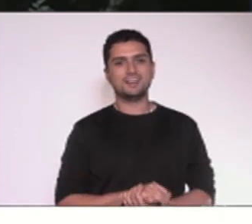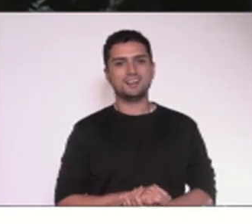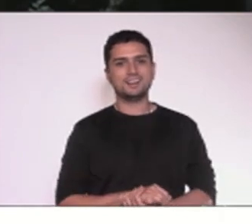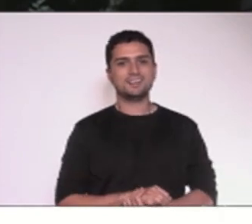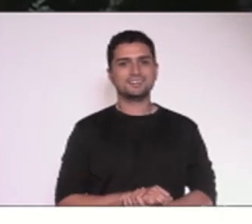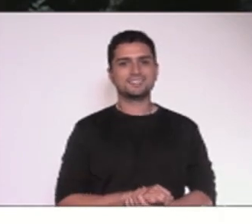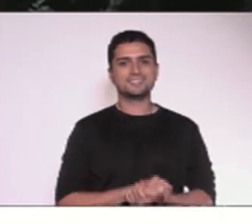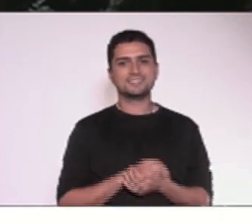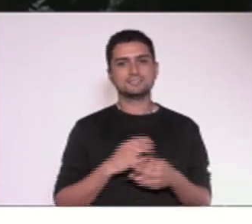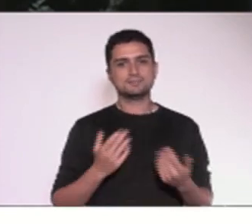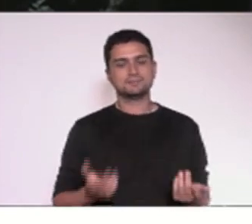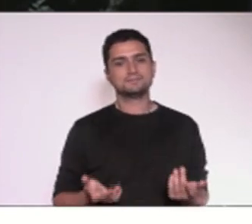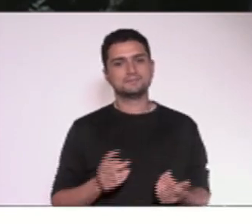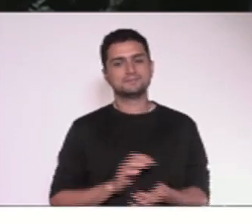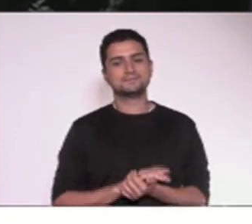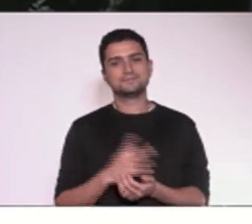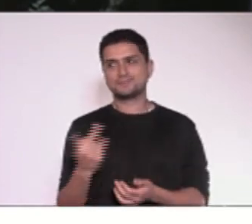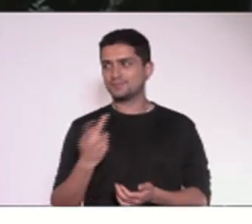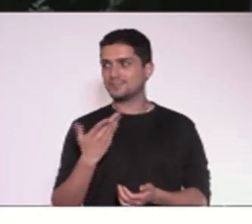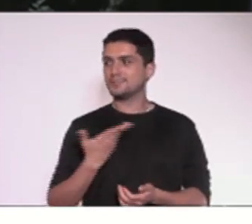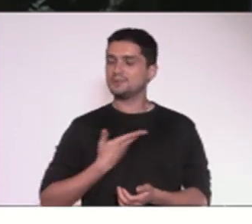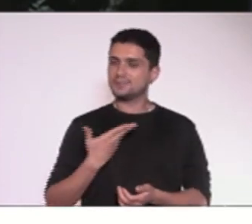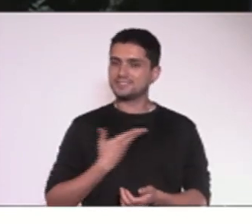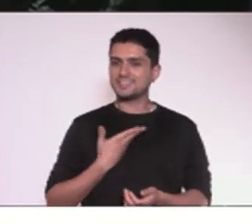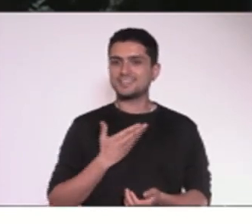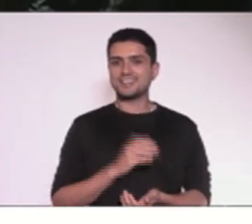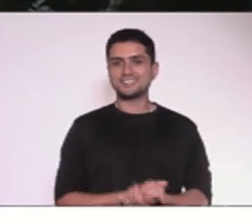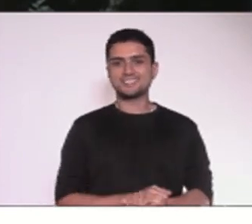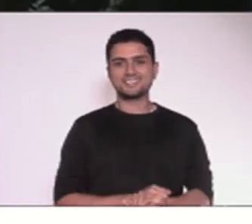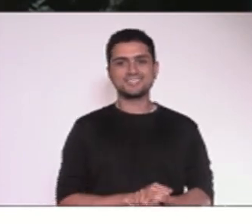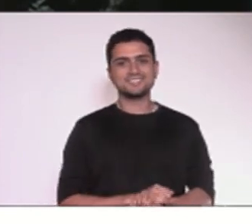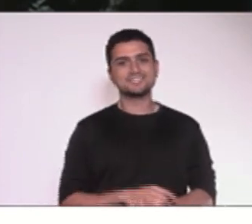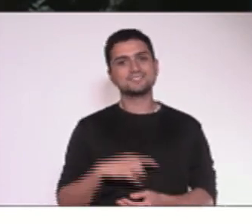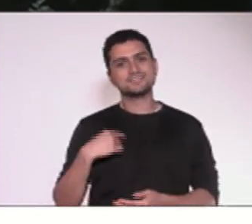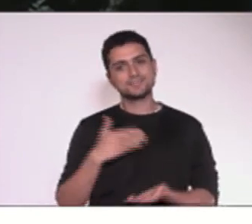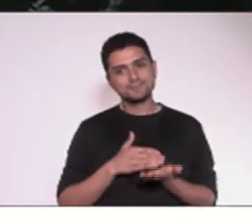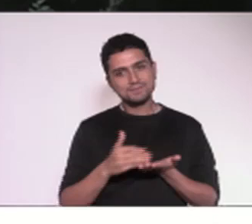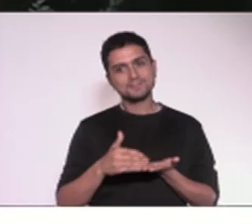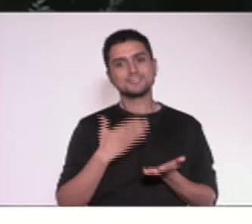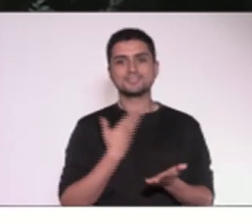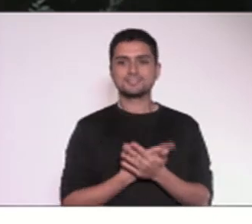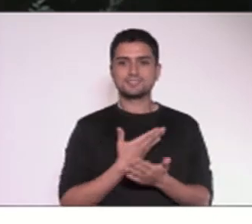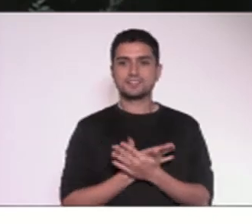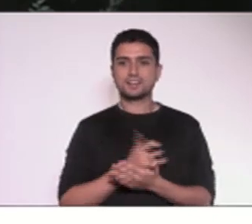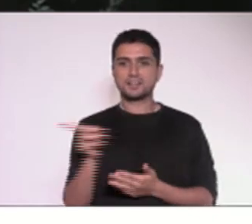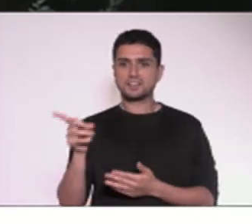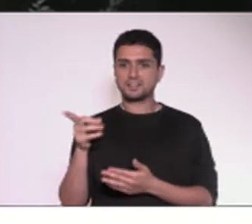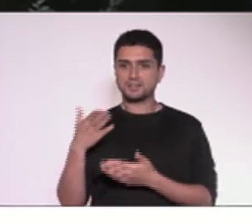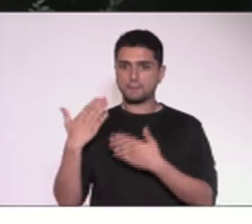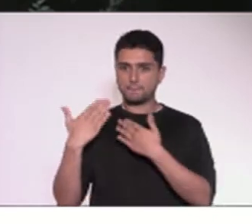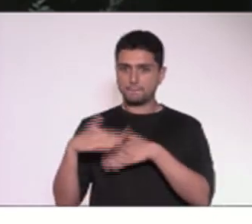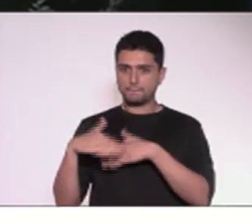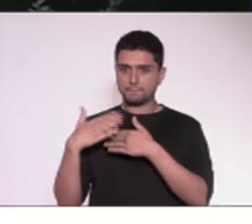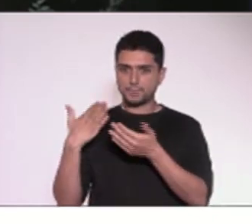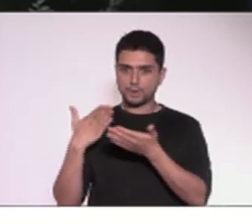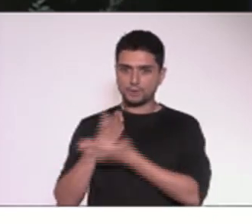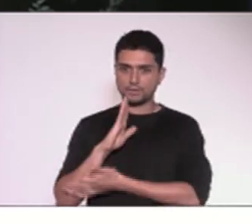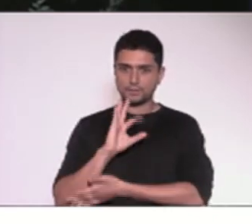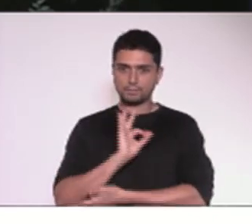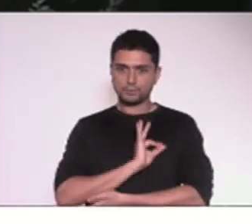E aí ficamos amigos, começamos a estudar. O Marcos passou para policial, passou para inspetor, né, oficial de